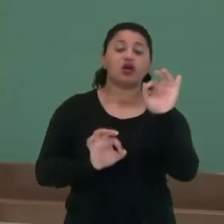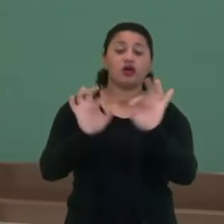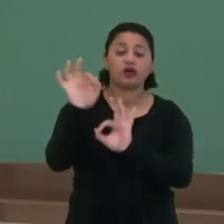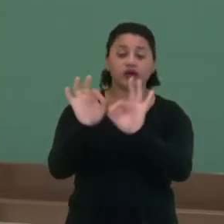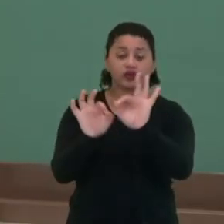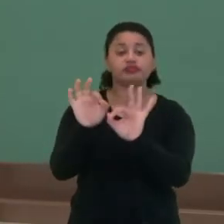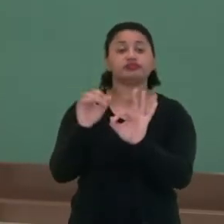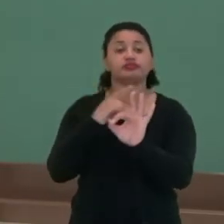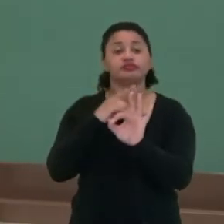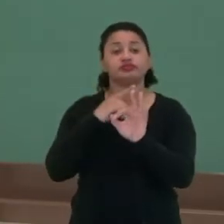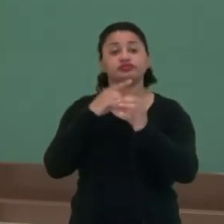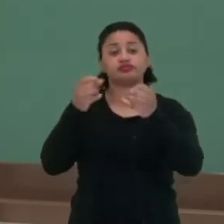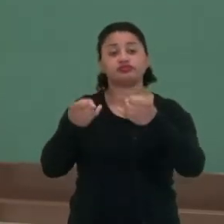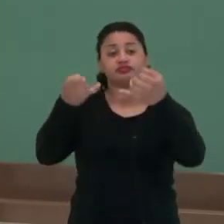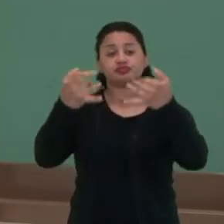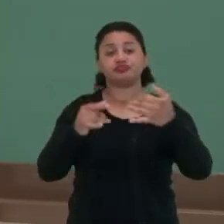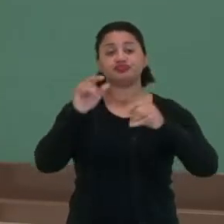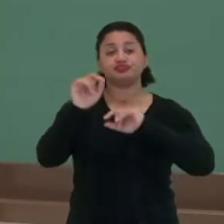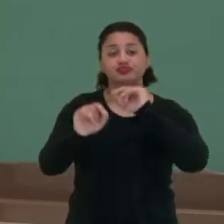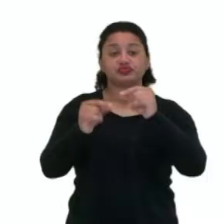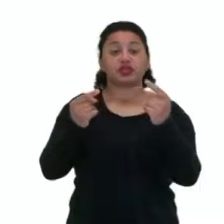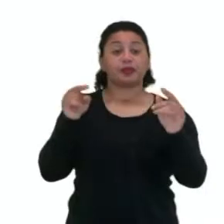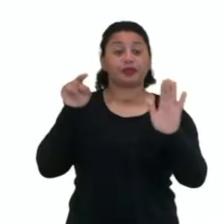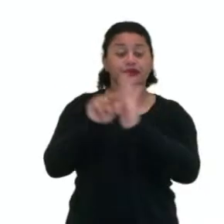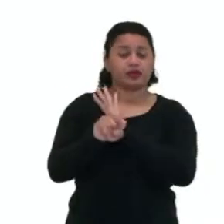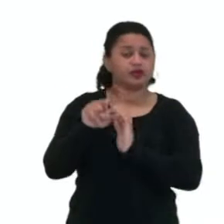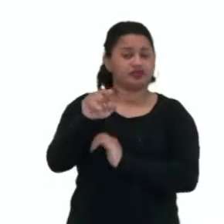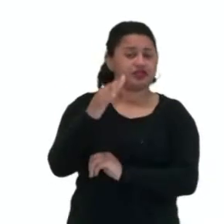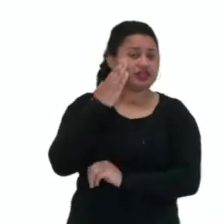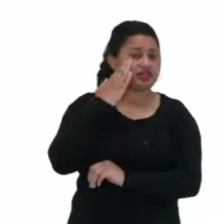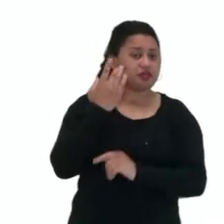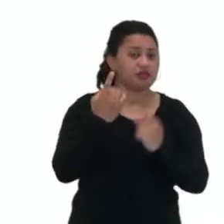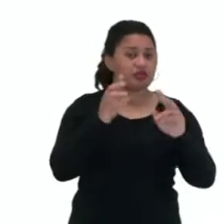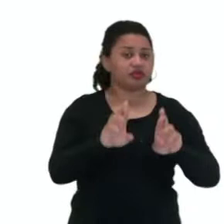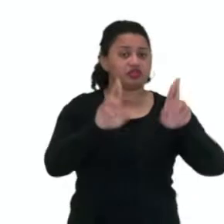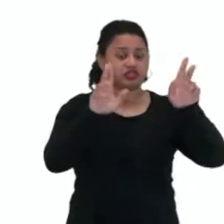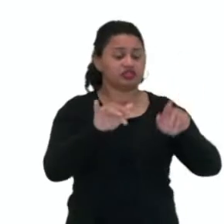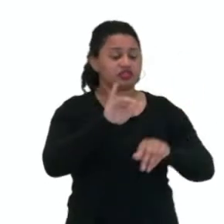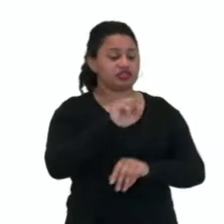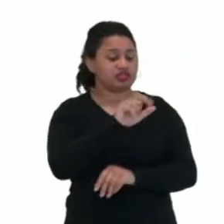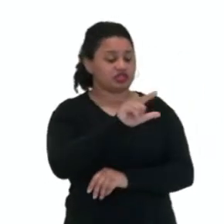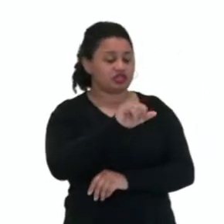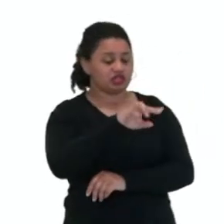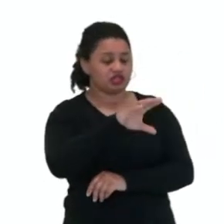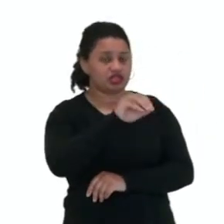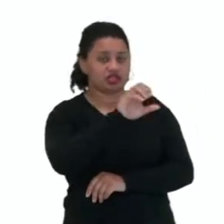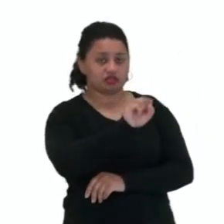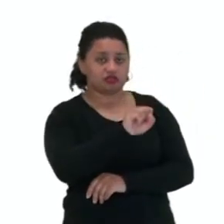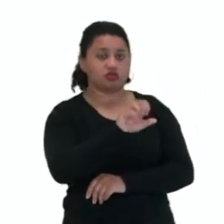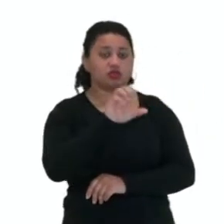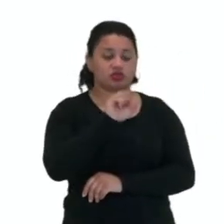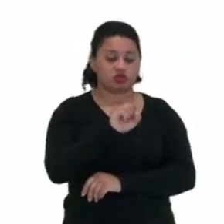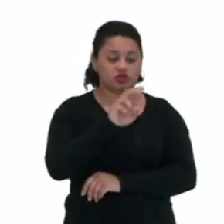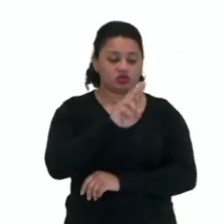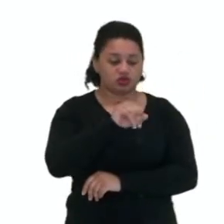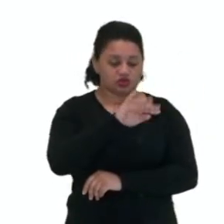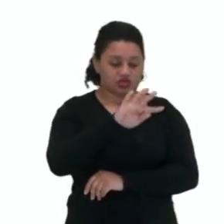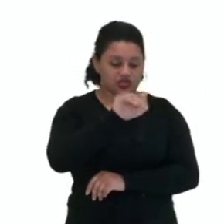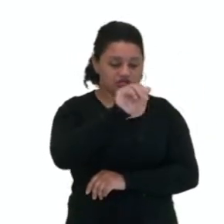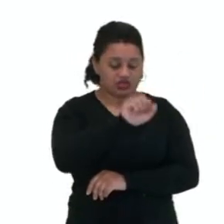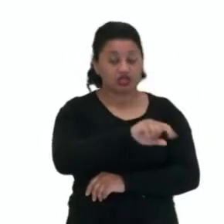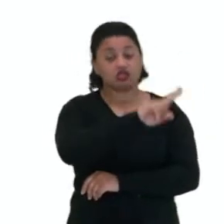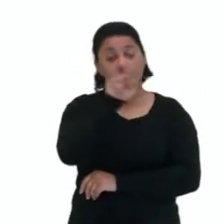eu trago para você aqui na tela a seguinte pergunta. Você sabe a diferença entre os islâmicos sunitas e